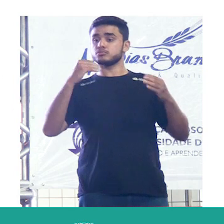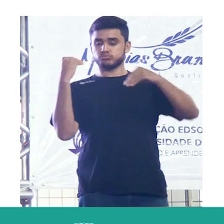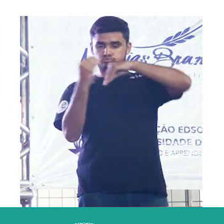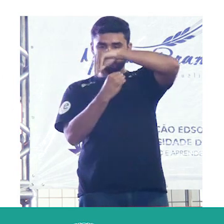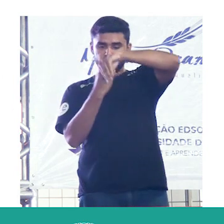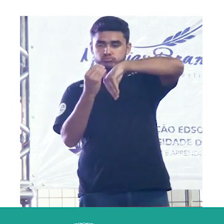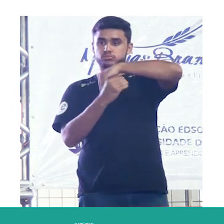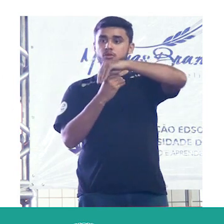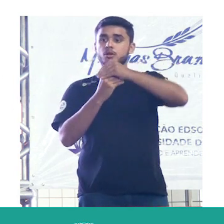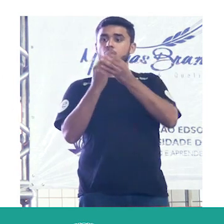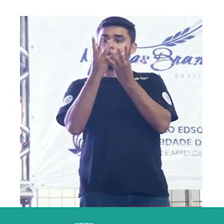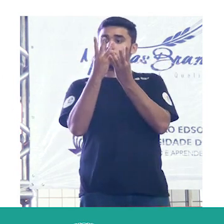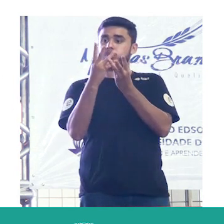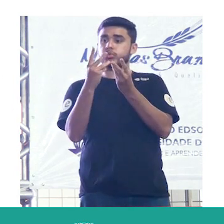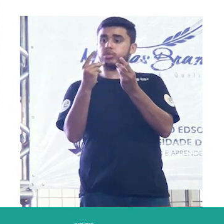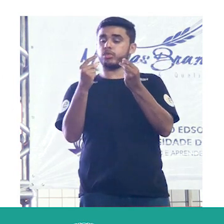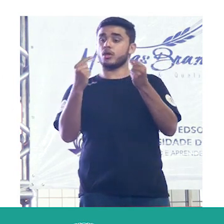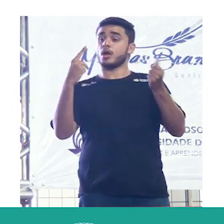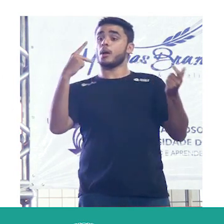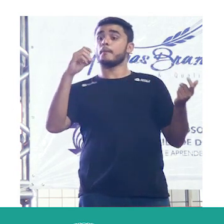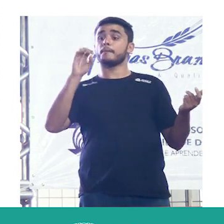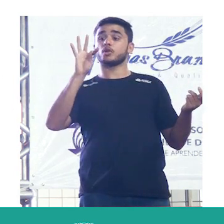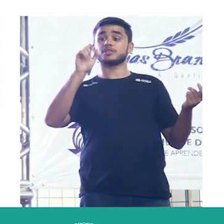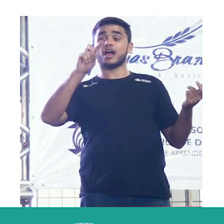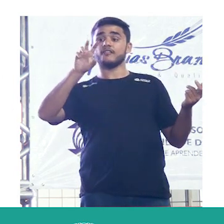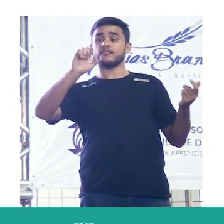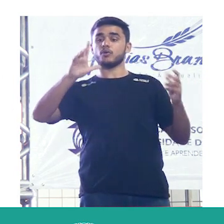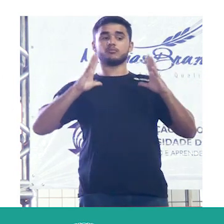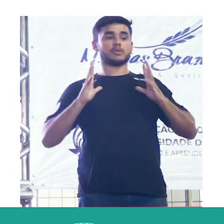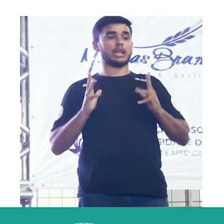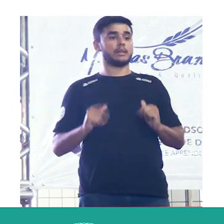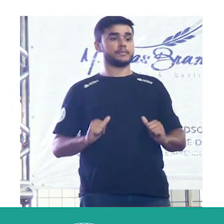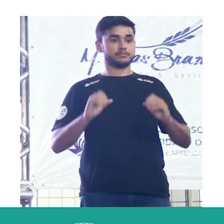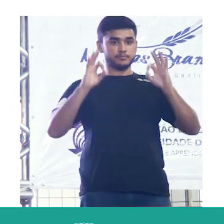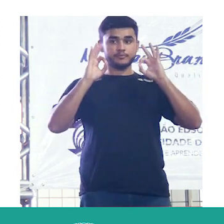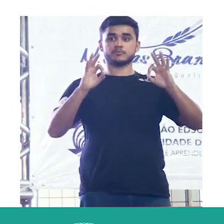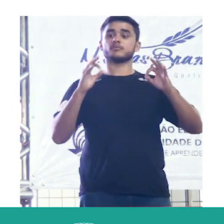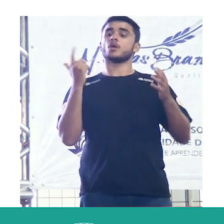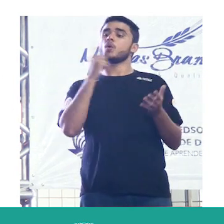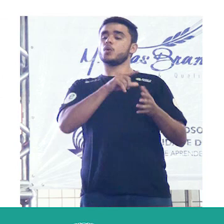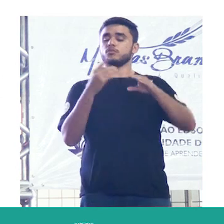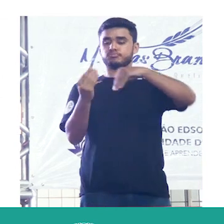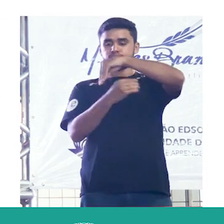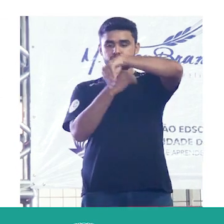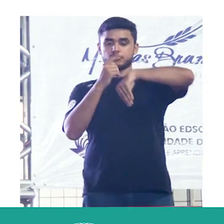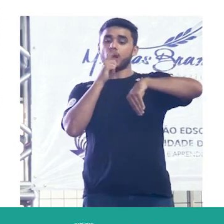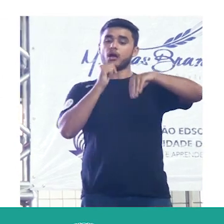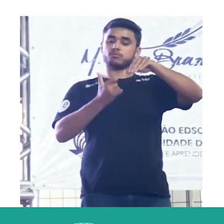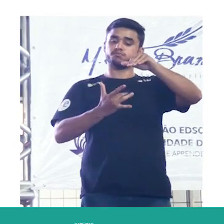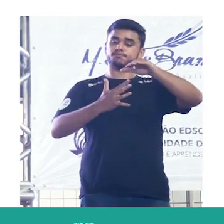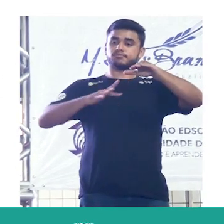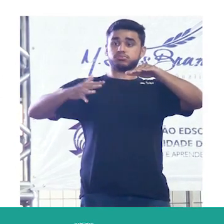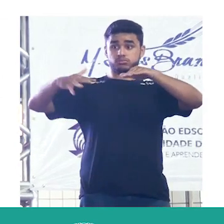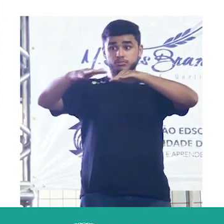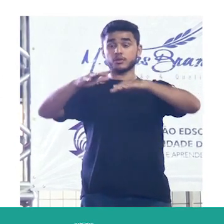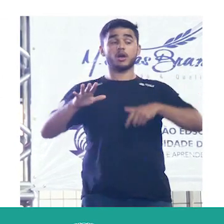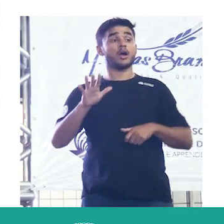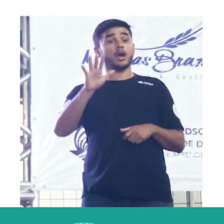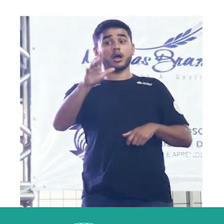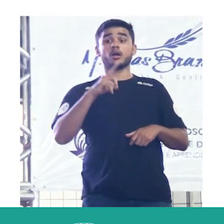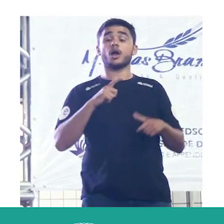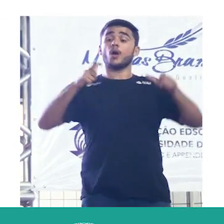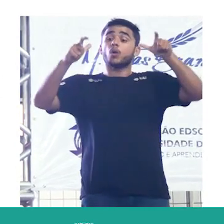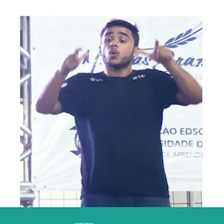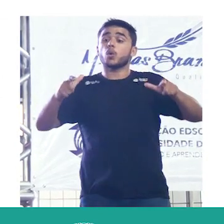último se forma como flocos gelatinosos insolúveis em água, que são capazes de agregar partículas em suspensão. Em uma estação